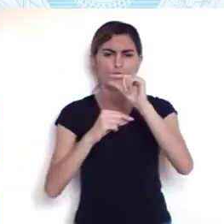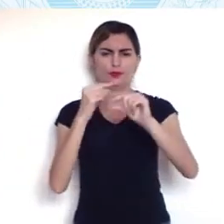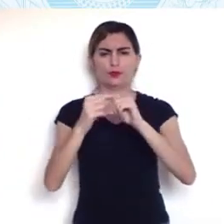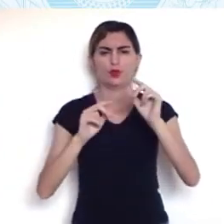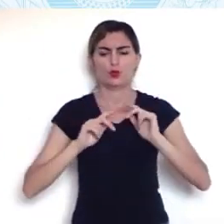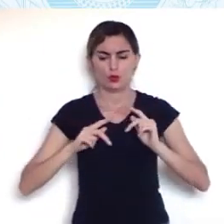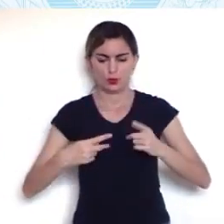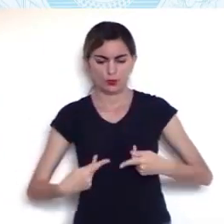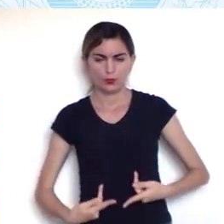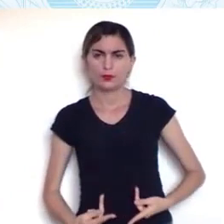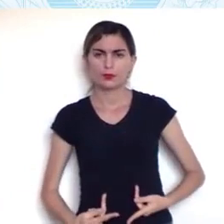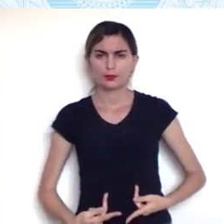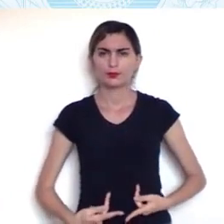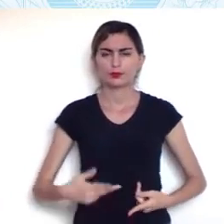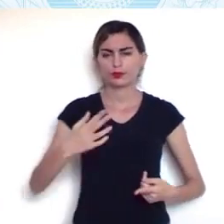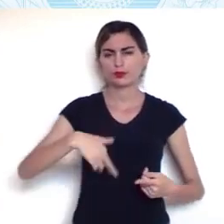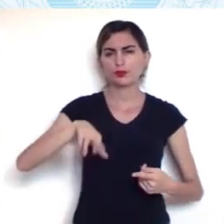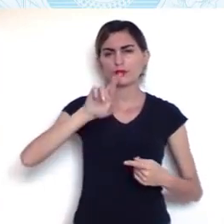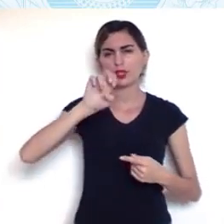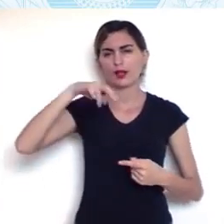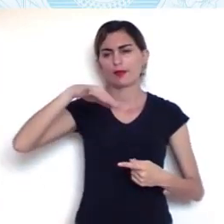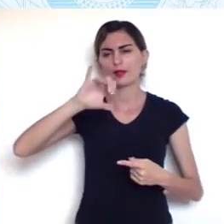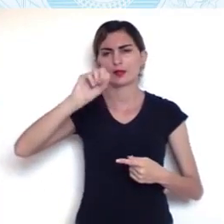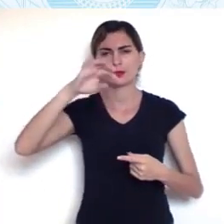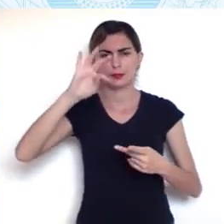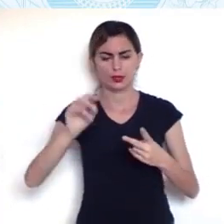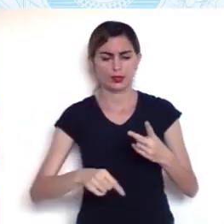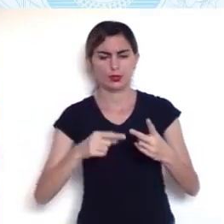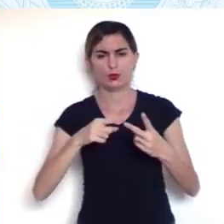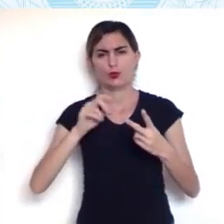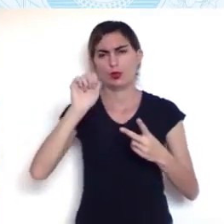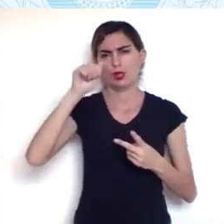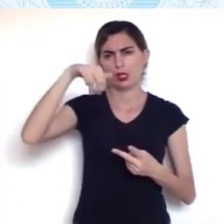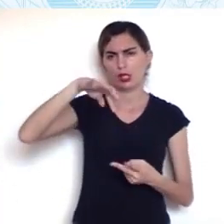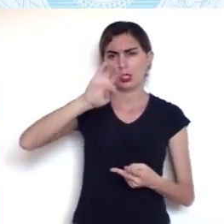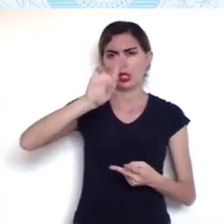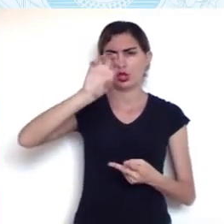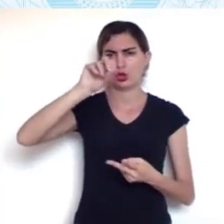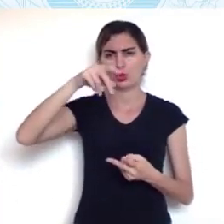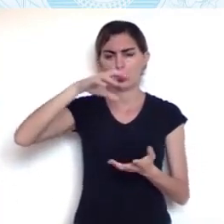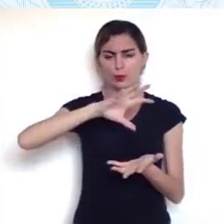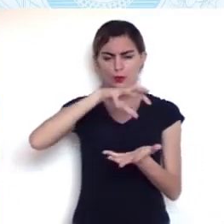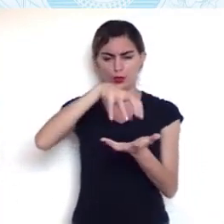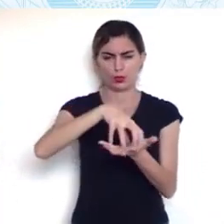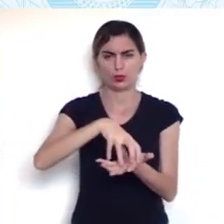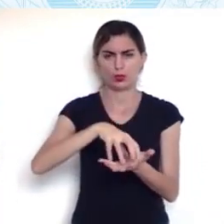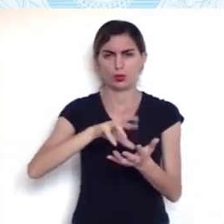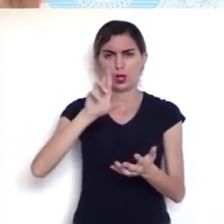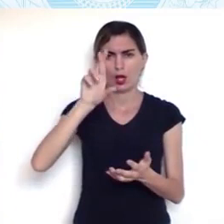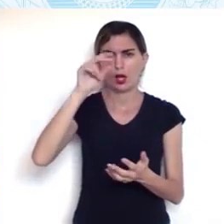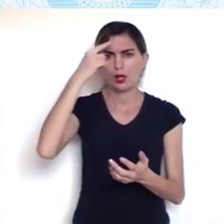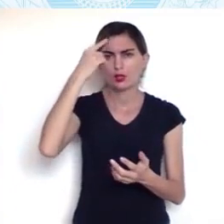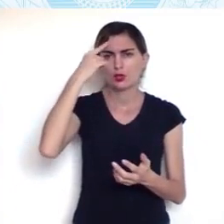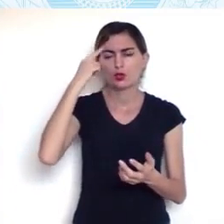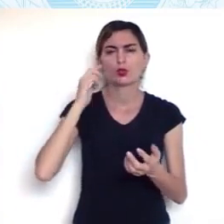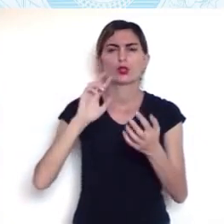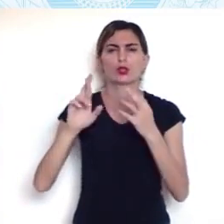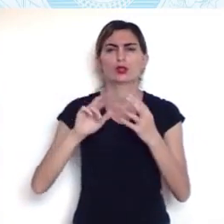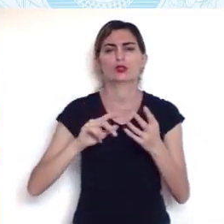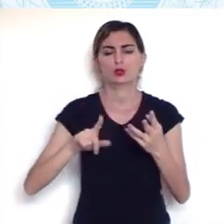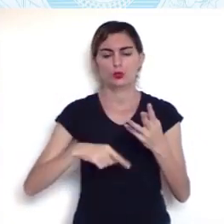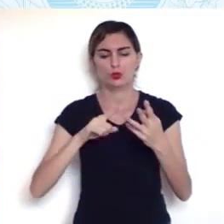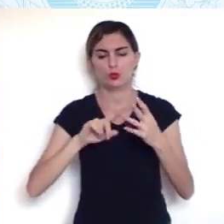do humanismo, né? O renascimento, o antropocentrismo, o